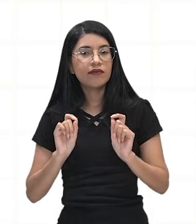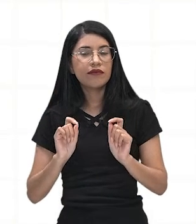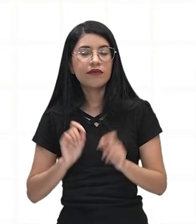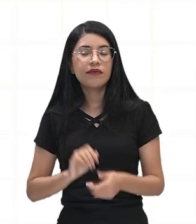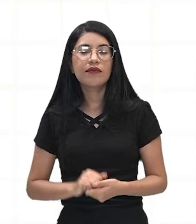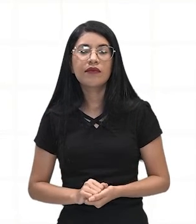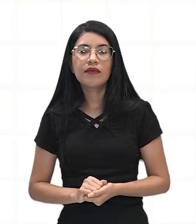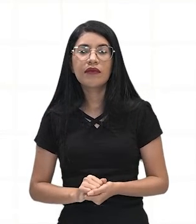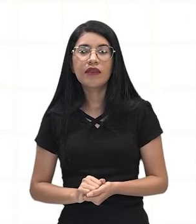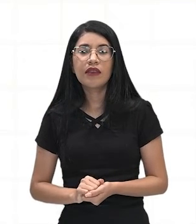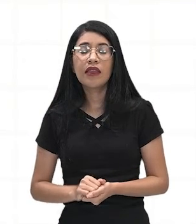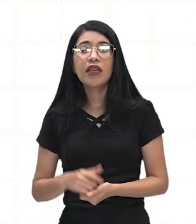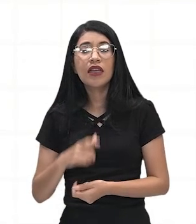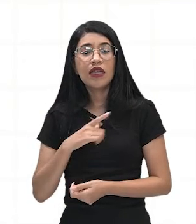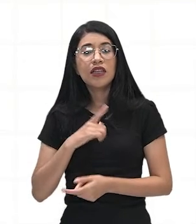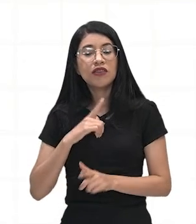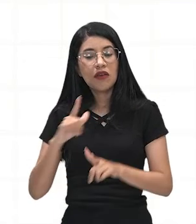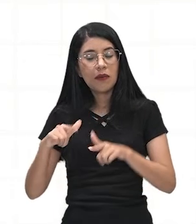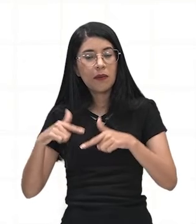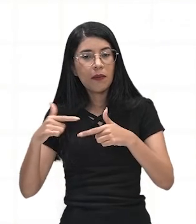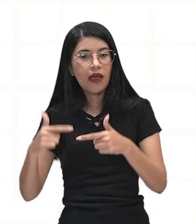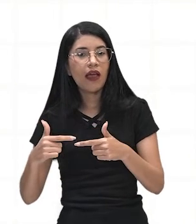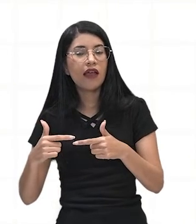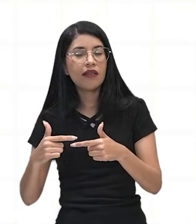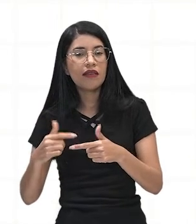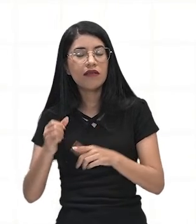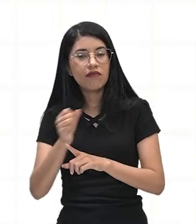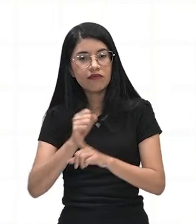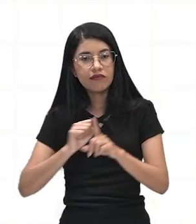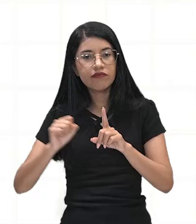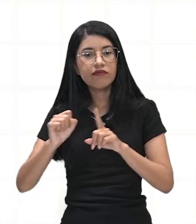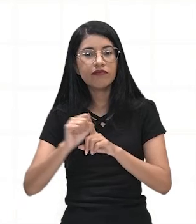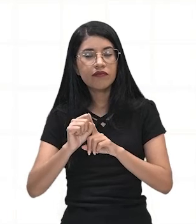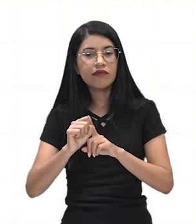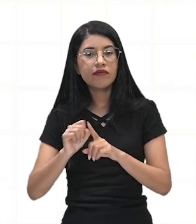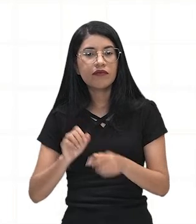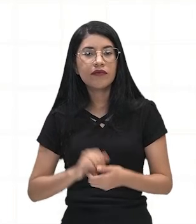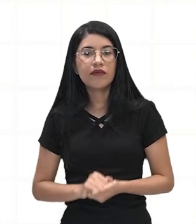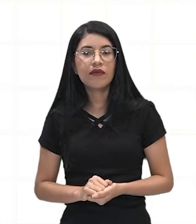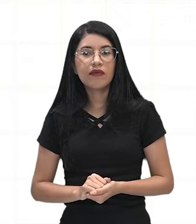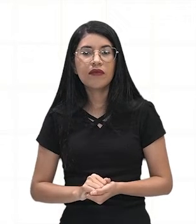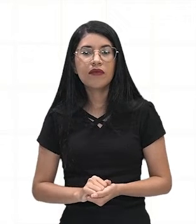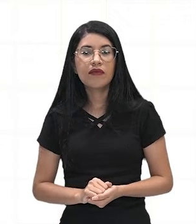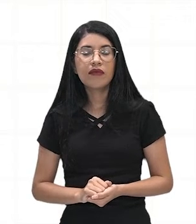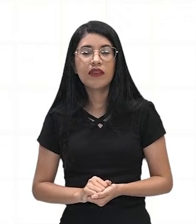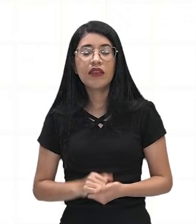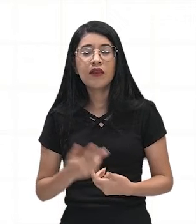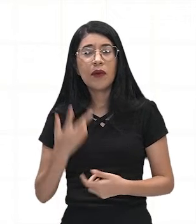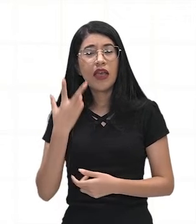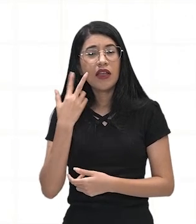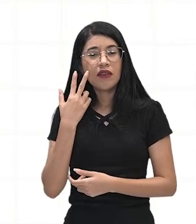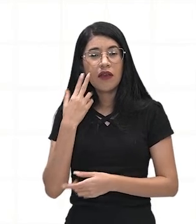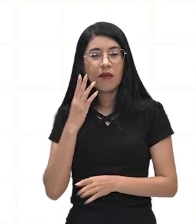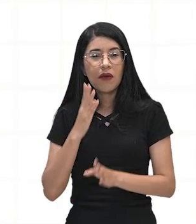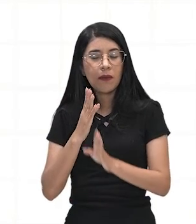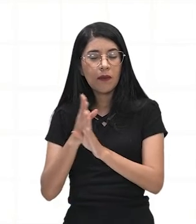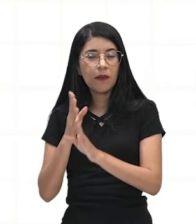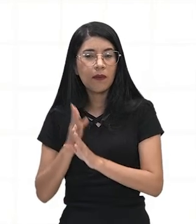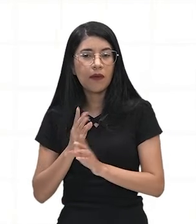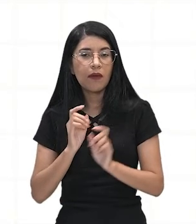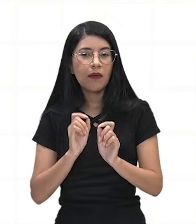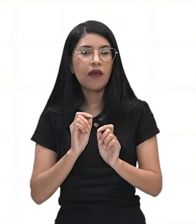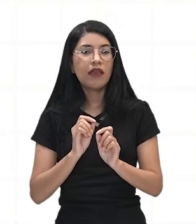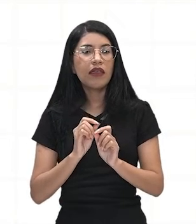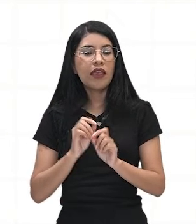mulheres já tinham um papel mais ativo na sociedade. Era muito comum a gente encontrar essas mulheres dentro